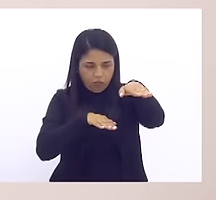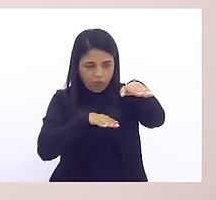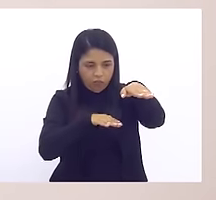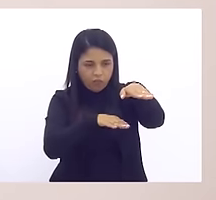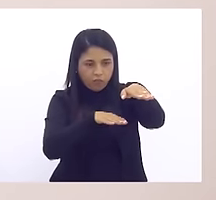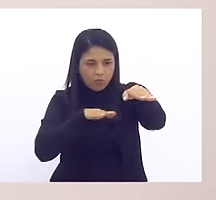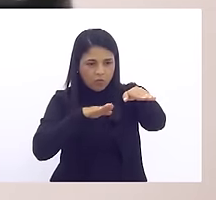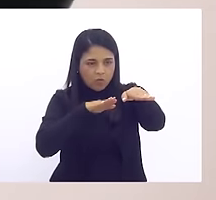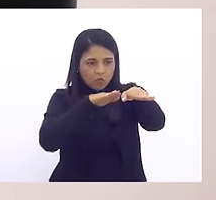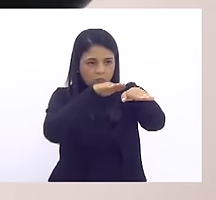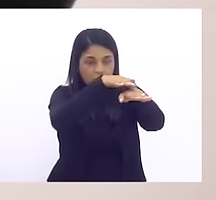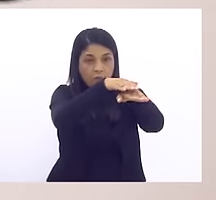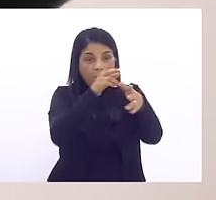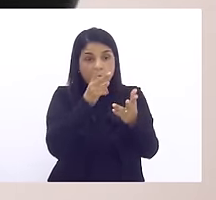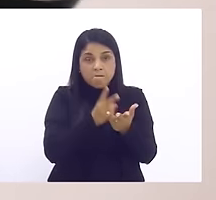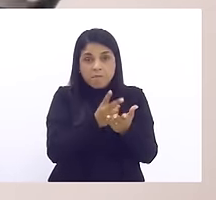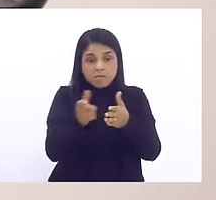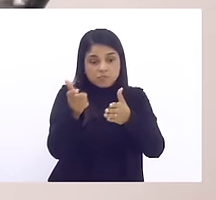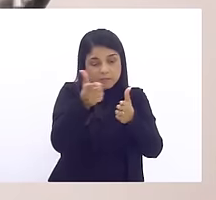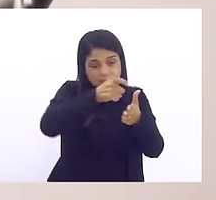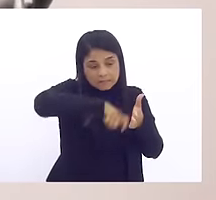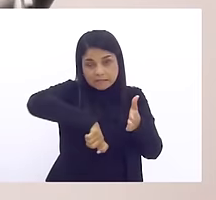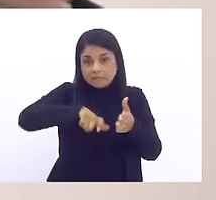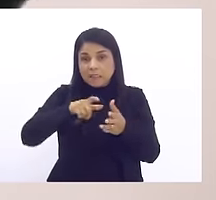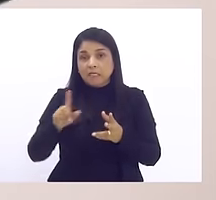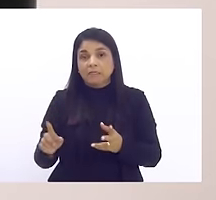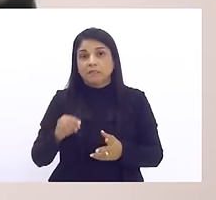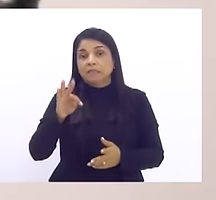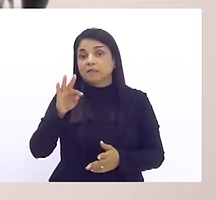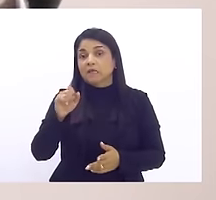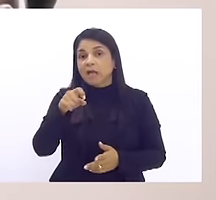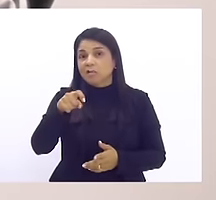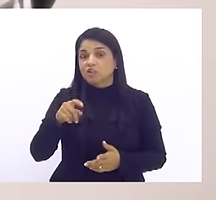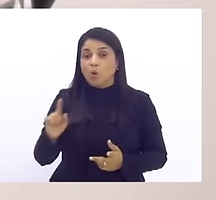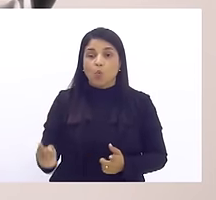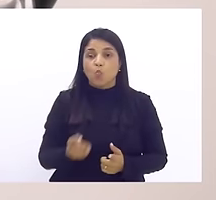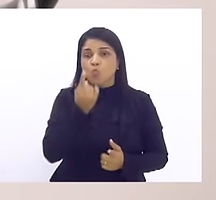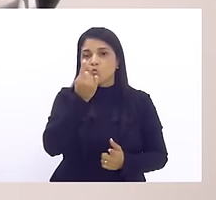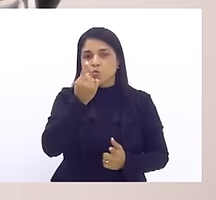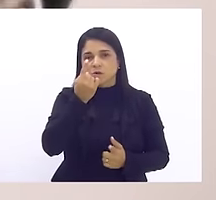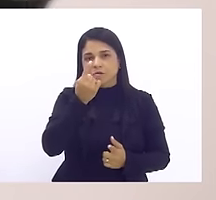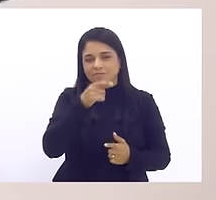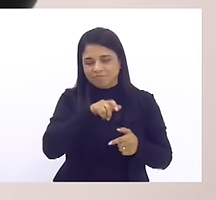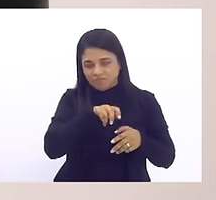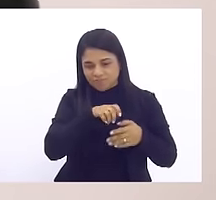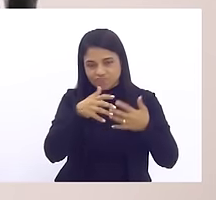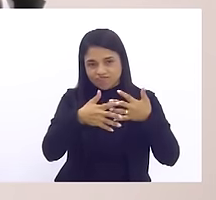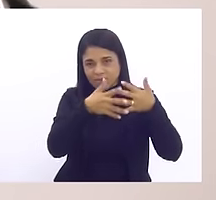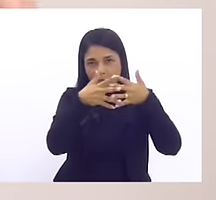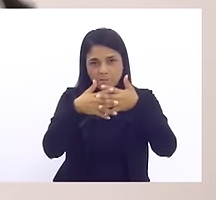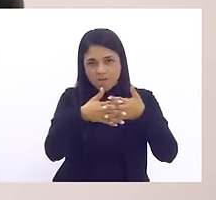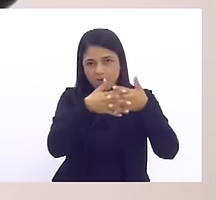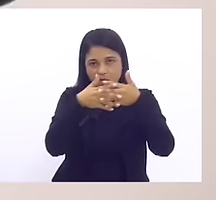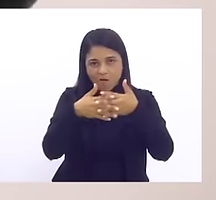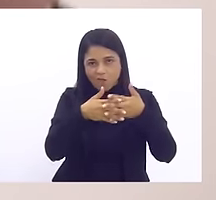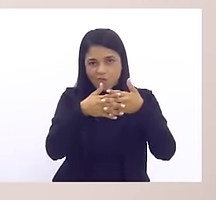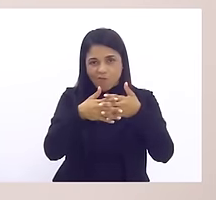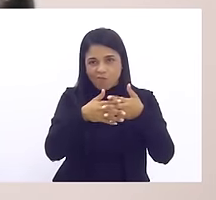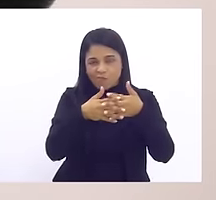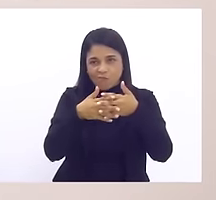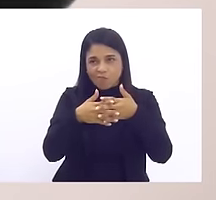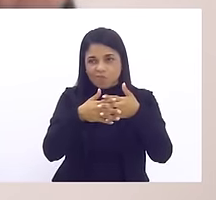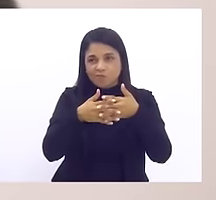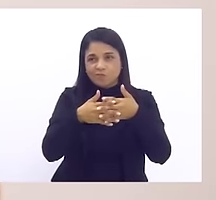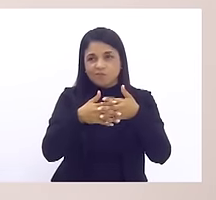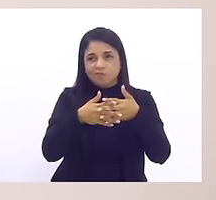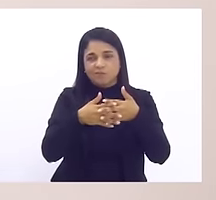pagando a mesma taxa para uma única viagem Isso é covardia é uma única viagem de 20 veículos